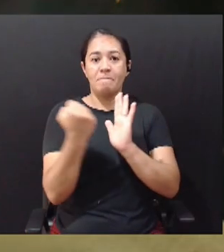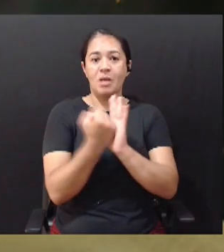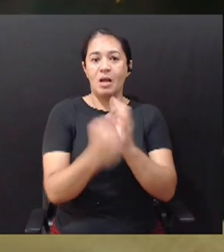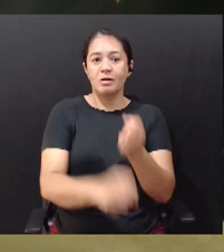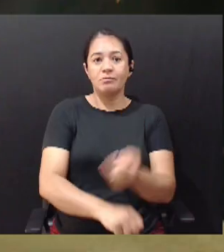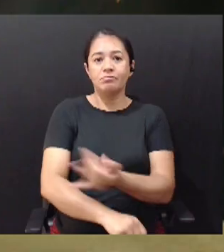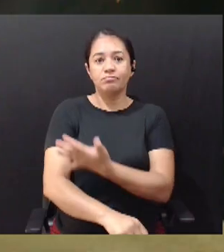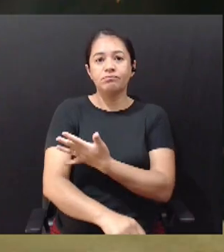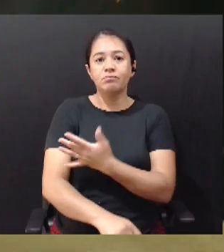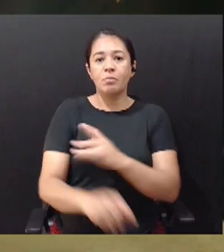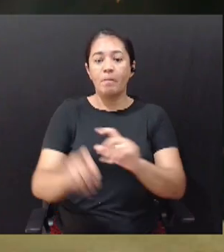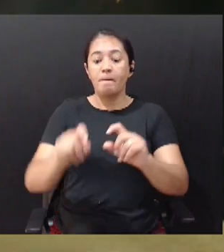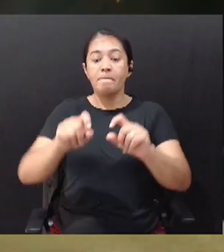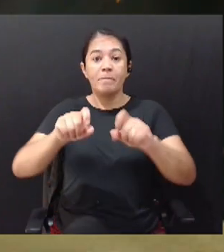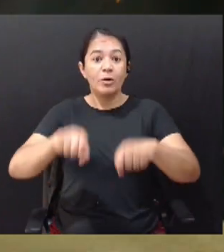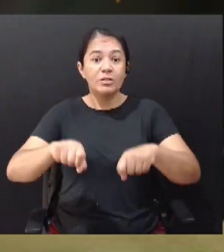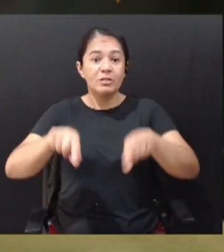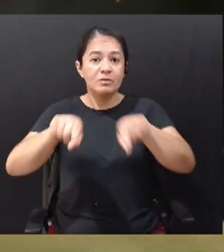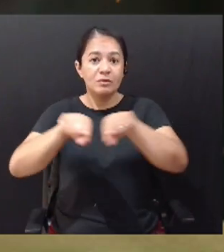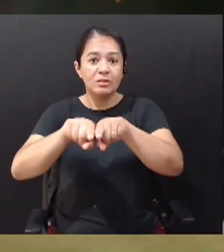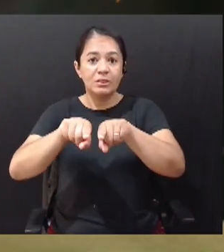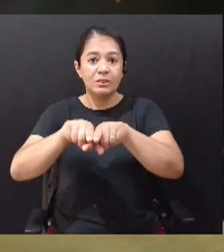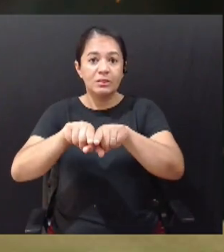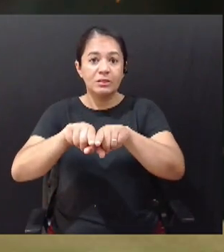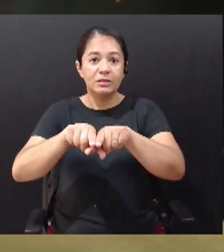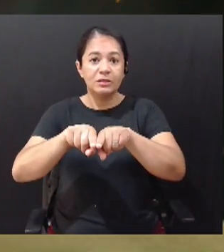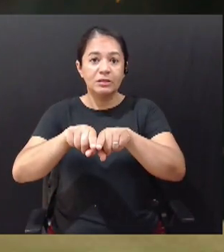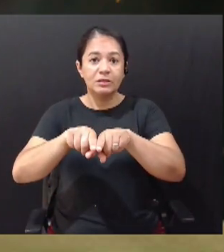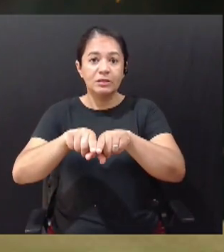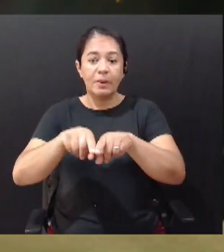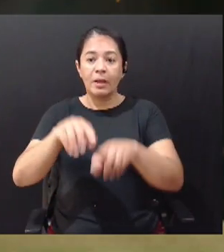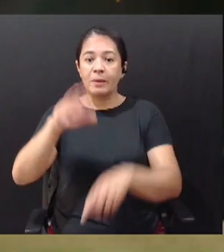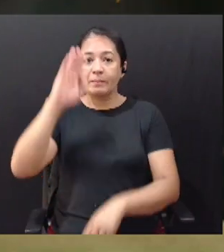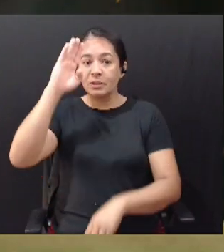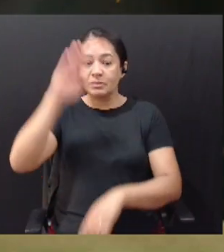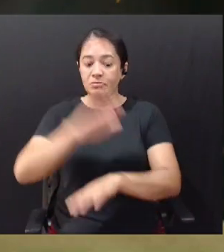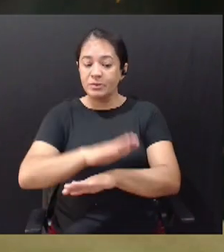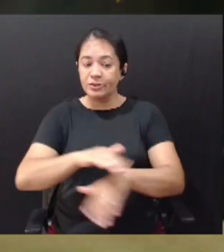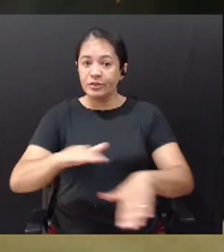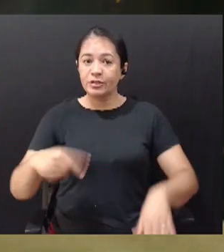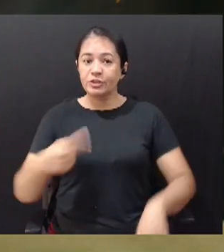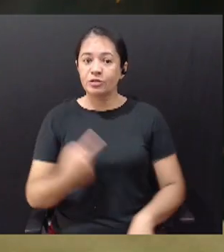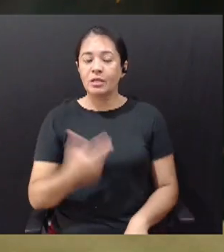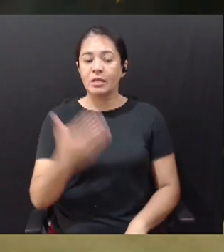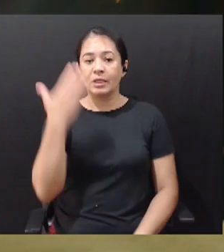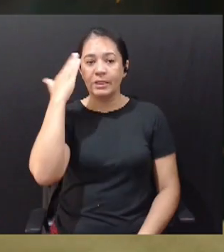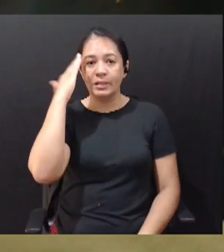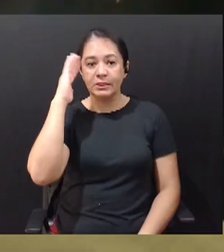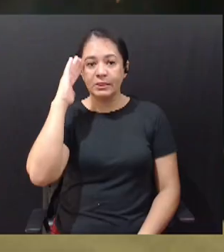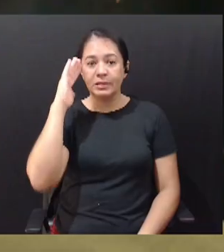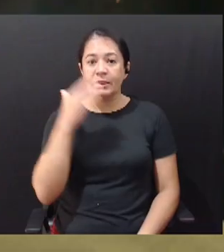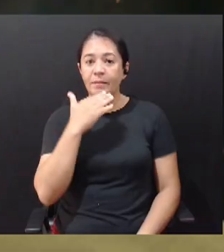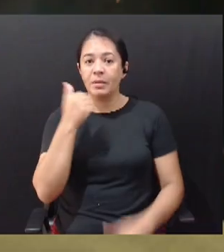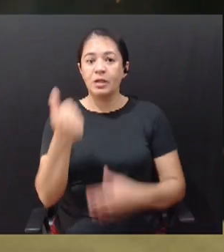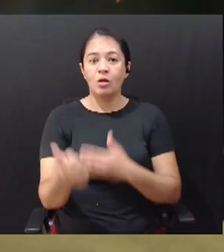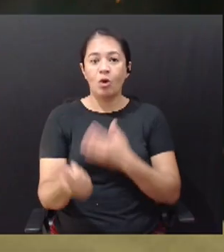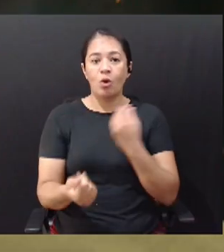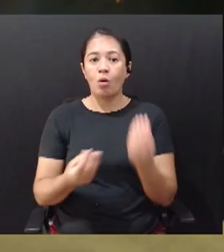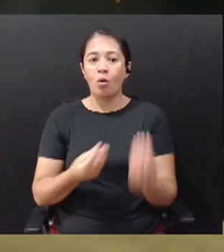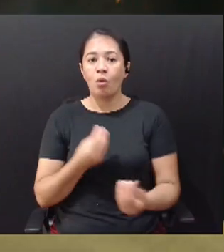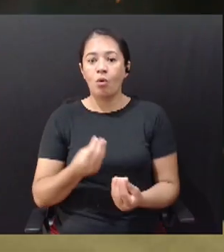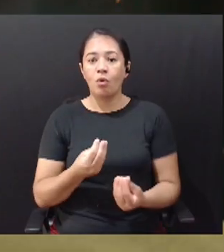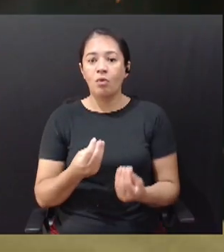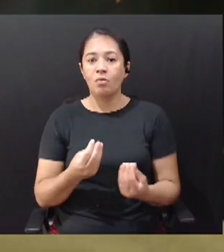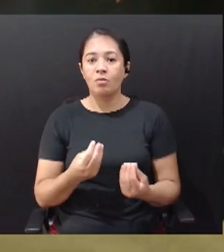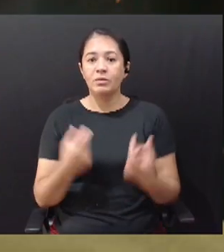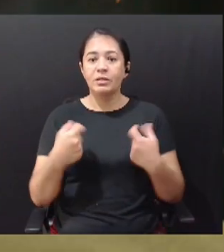também um grande sentido, principalmente em crianças. E a gente vai entender como identificar esses sinais e quando é preciso buscar